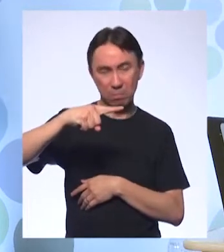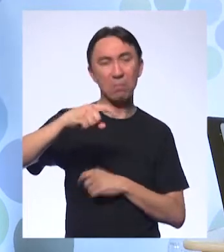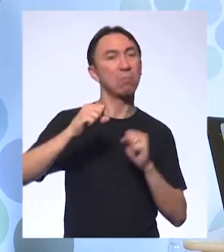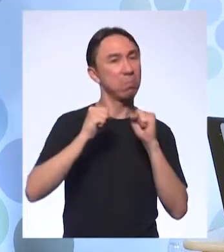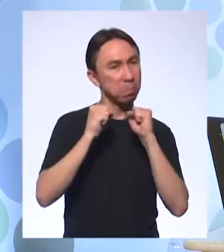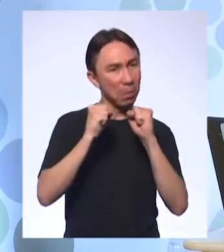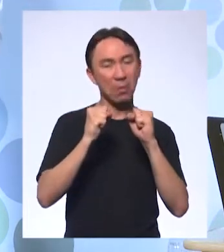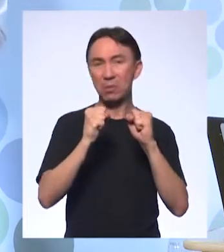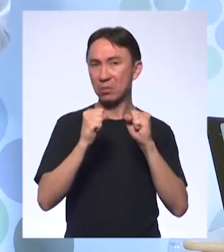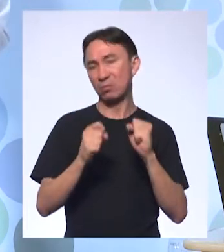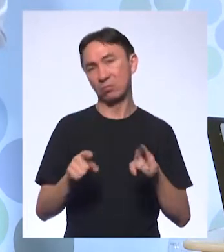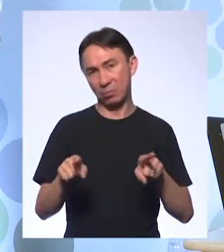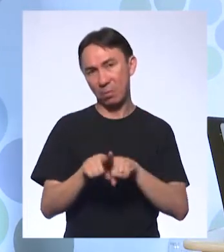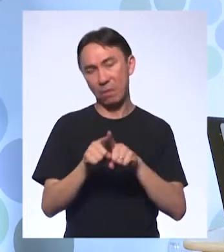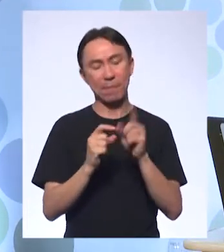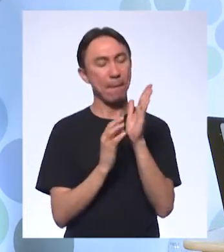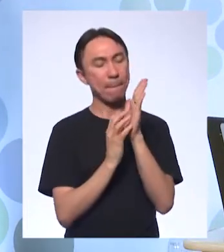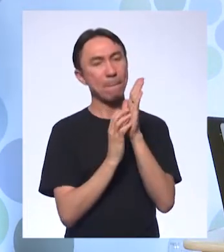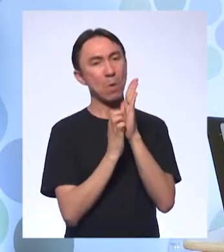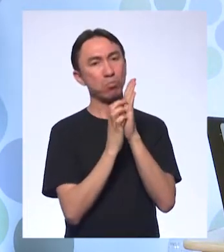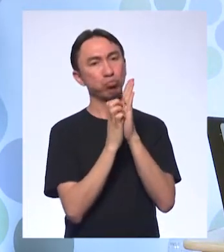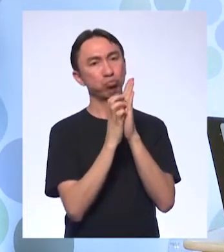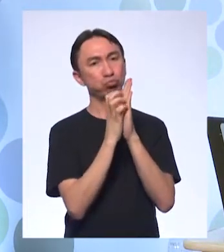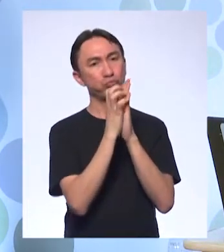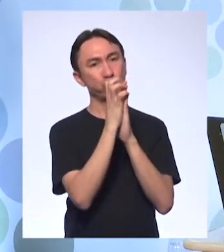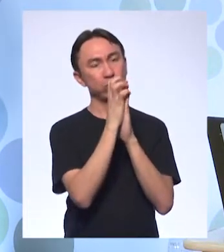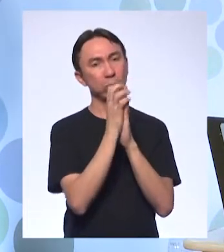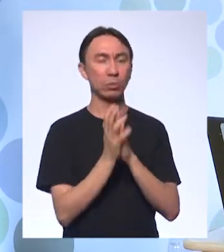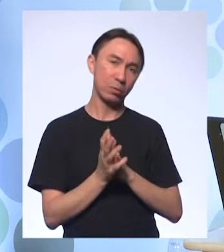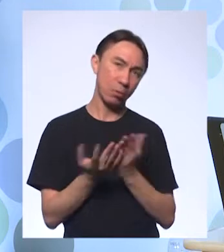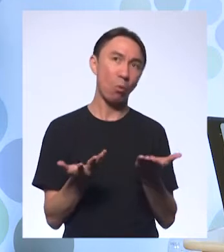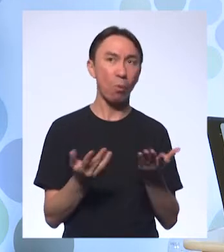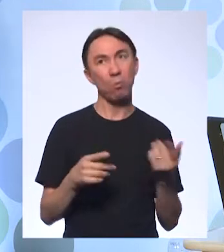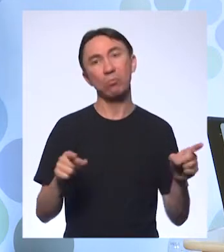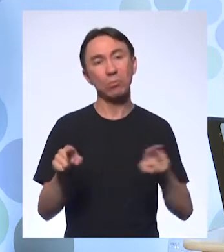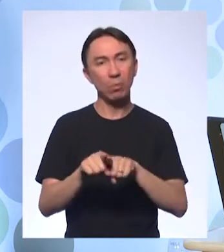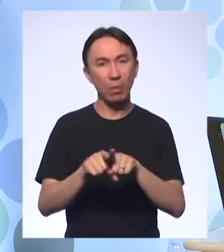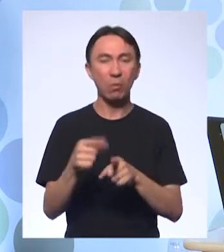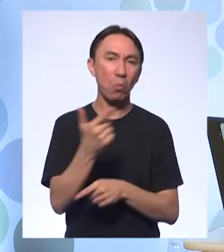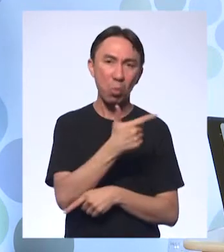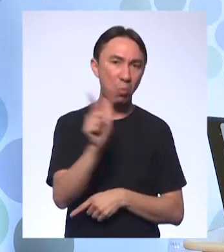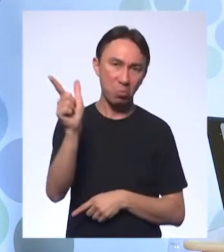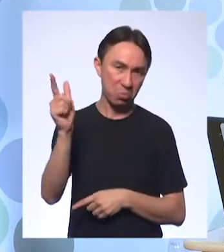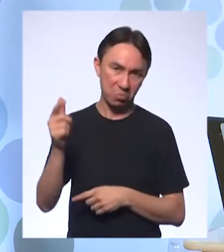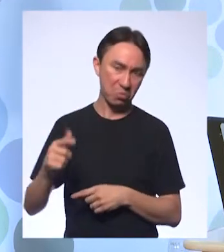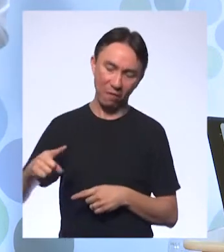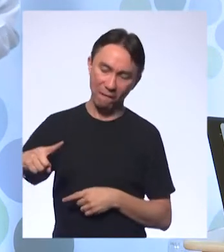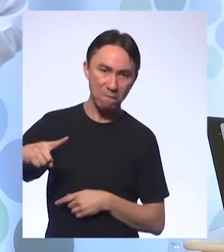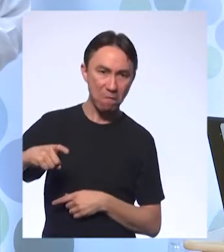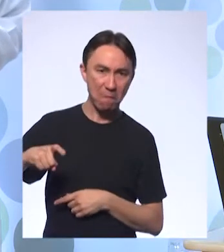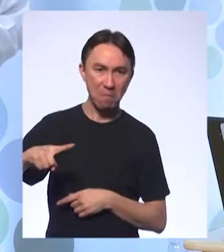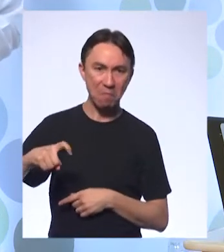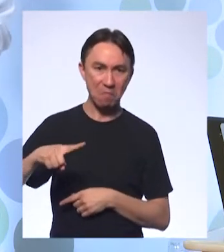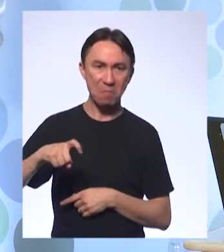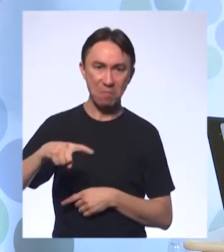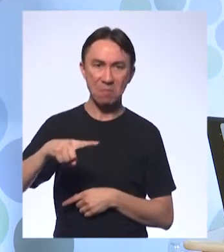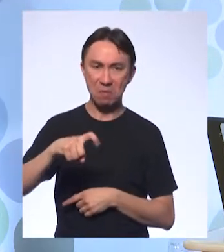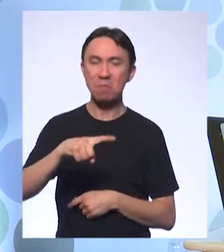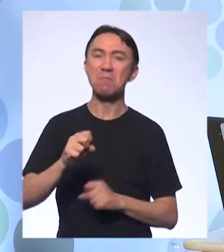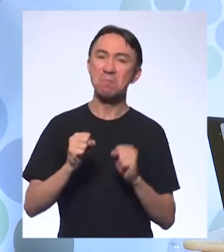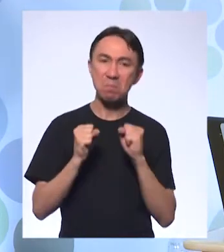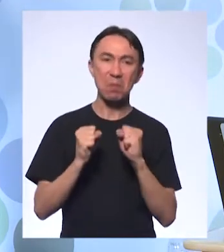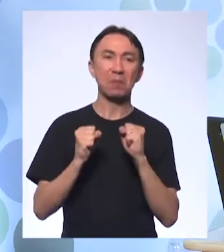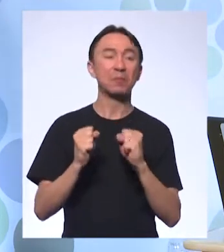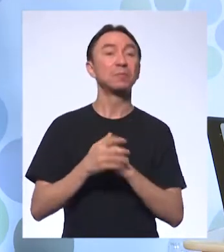fungo, tá bom? E aí já são seres mais complexos, e até vermes, né? Tá bom? Muito bem. Então, eu falo